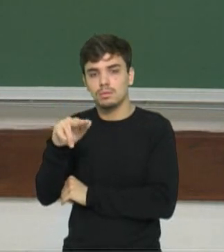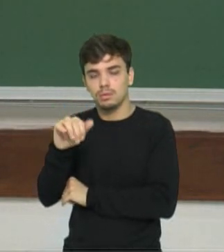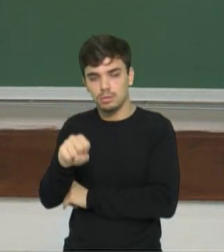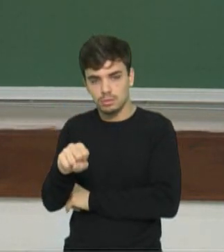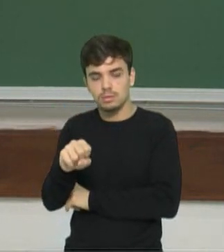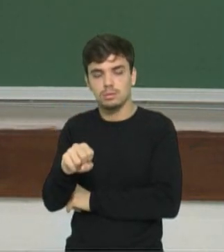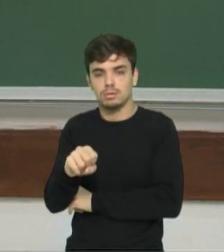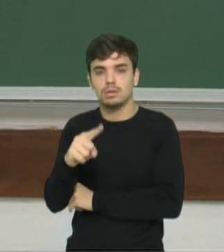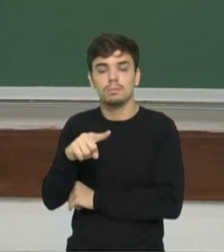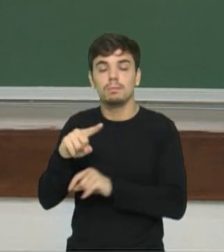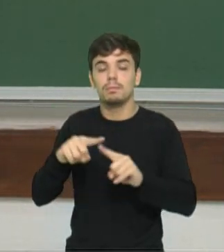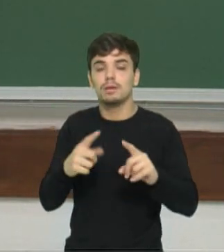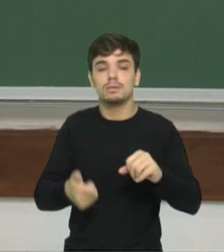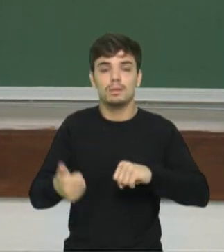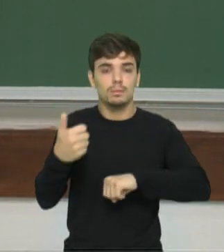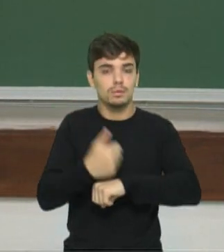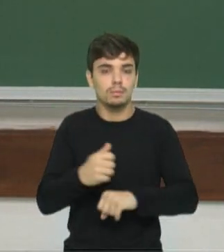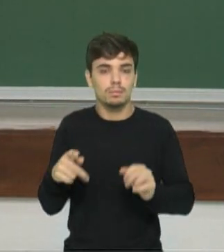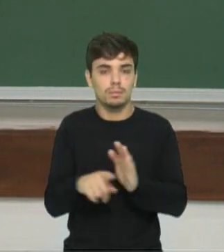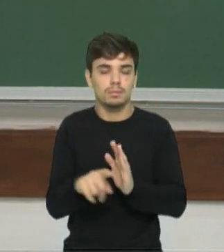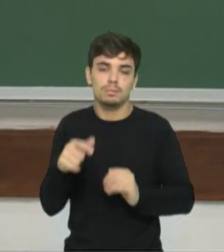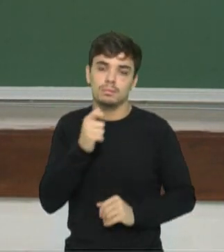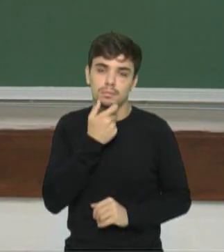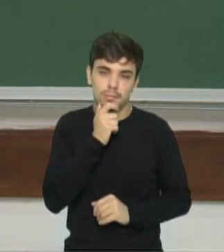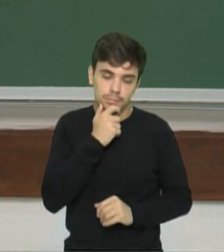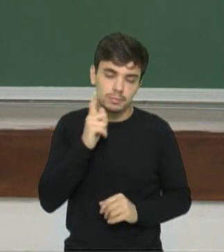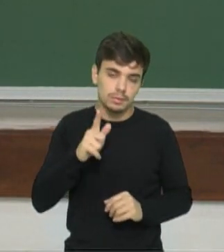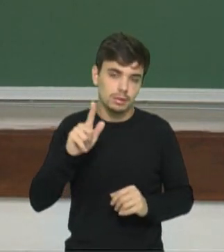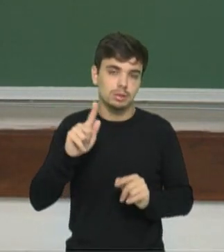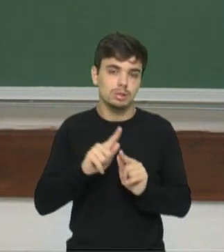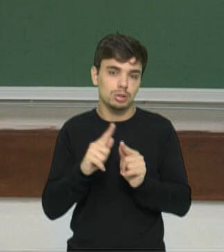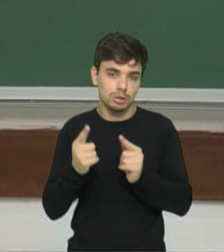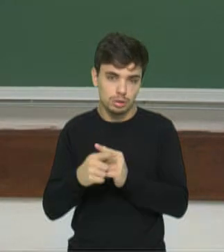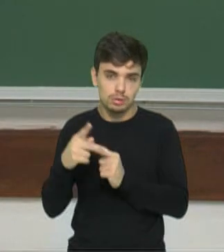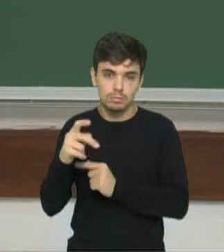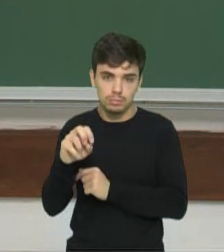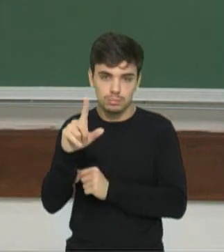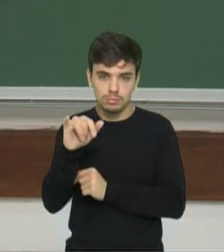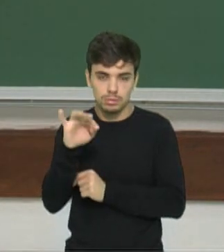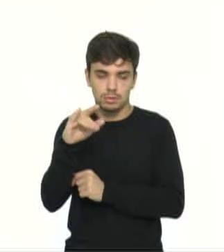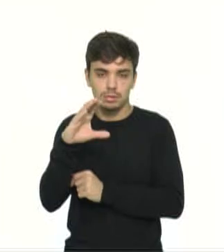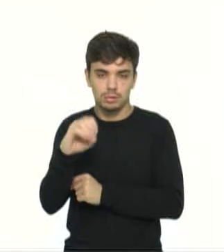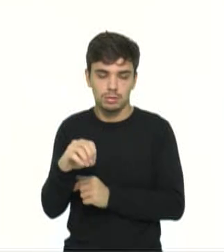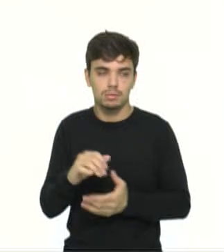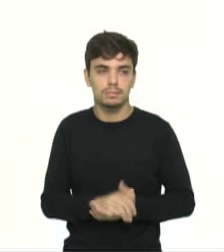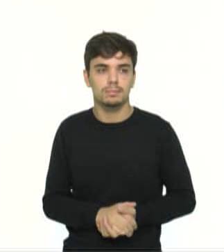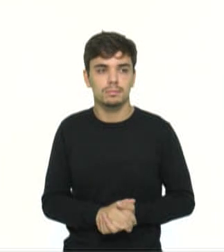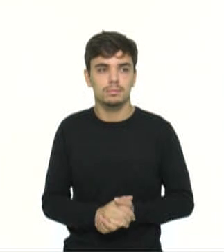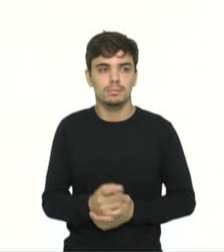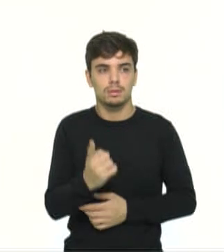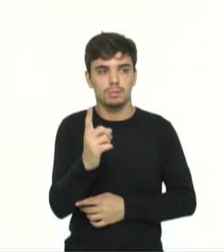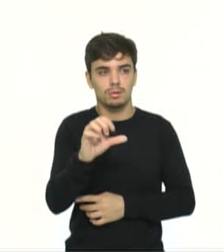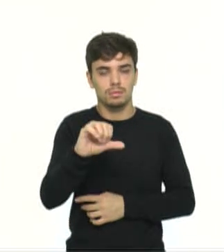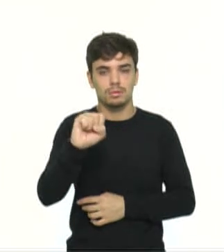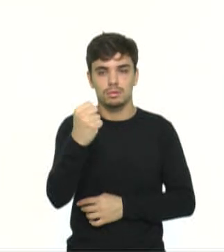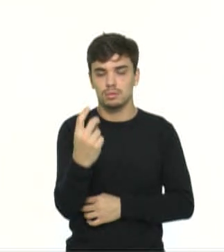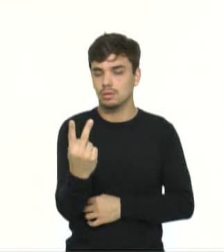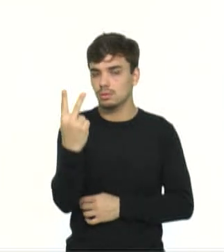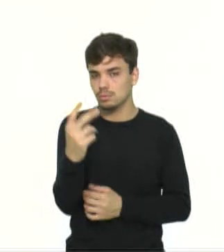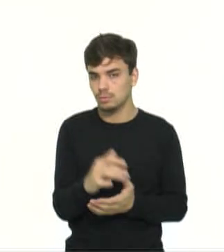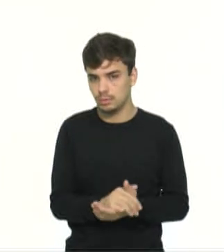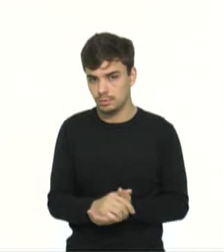são possessões inglesas, né? Uma questão geopolítica, uma questão de navegabilidade. Então, em 1982, a